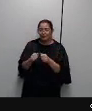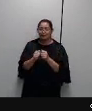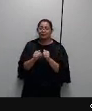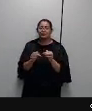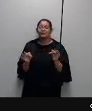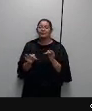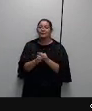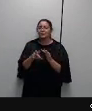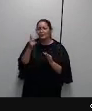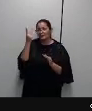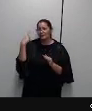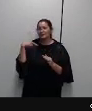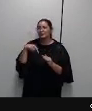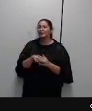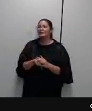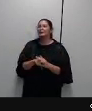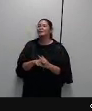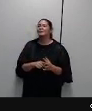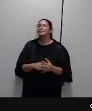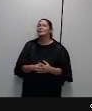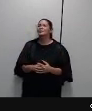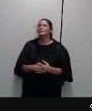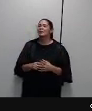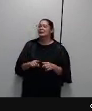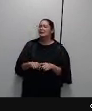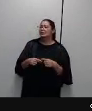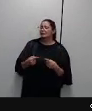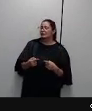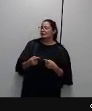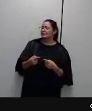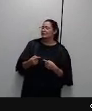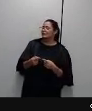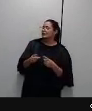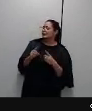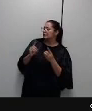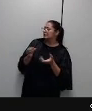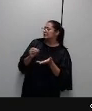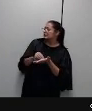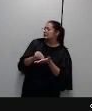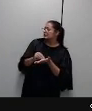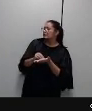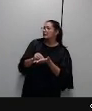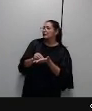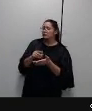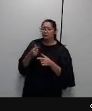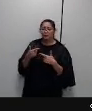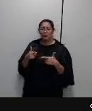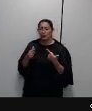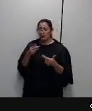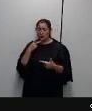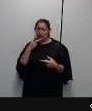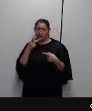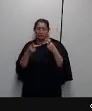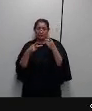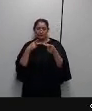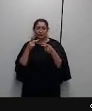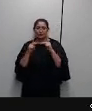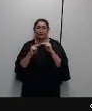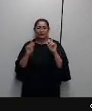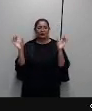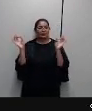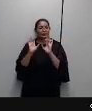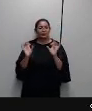apresentado no apelo Nobre não foi decidida não há como falar é Abdul Essa Via no especial no